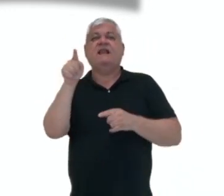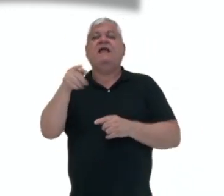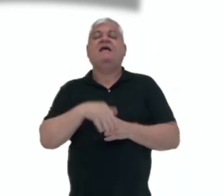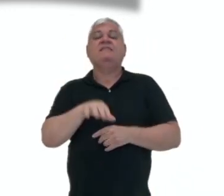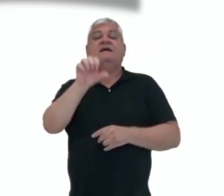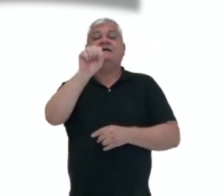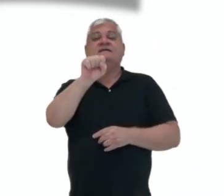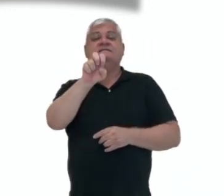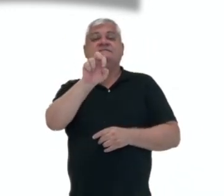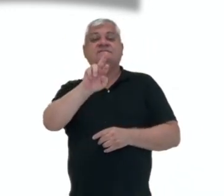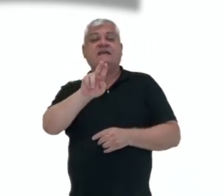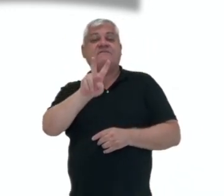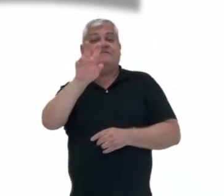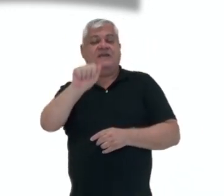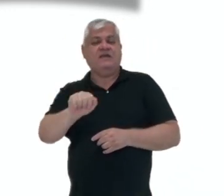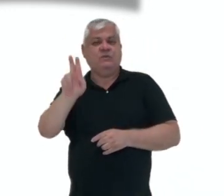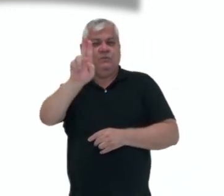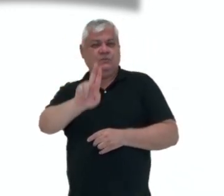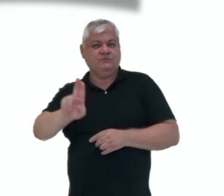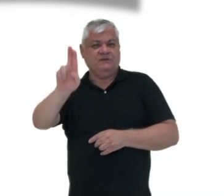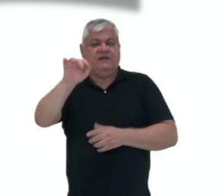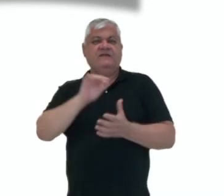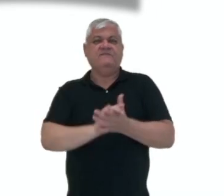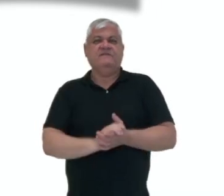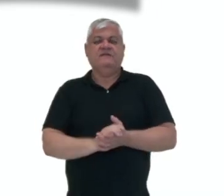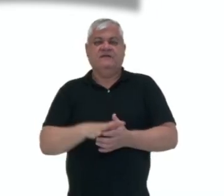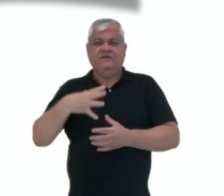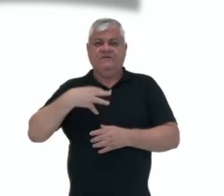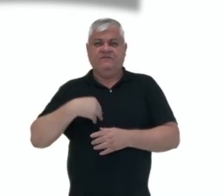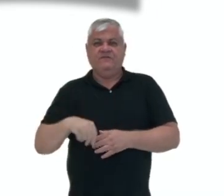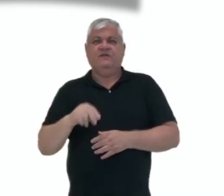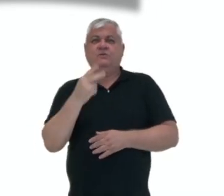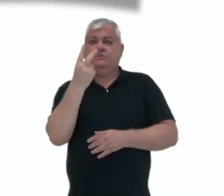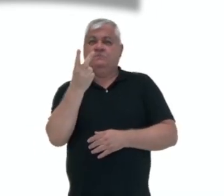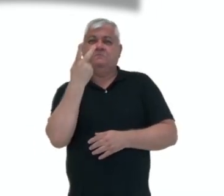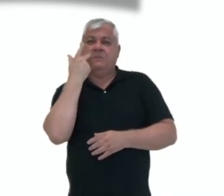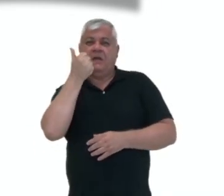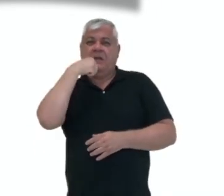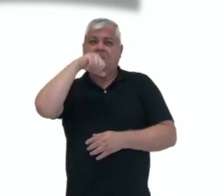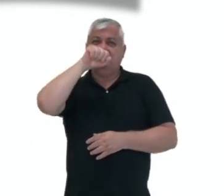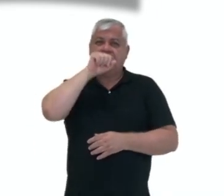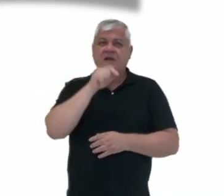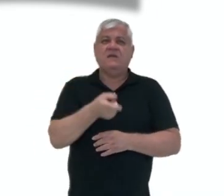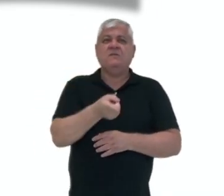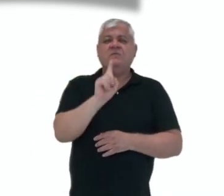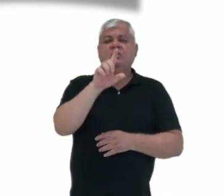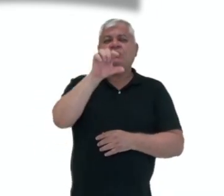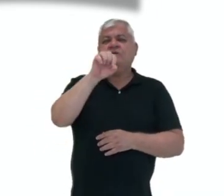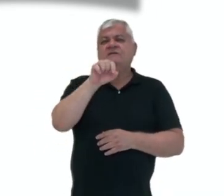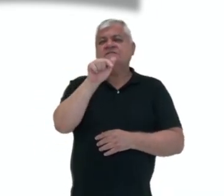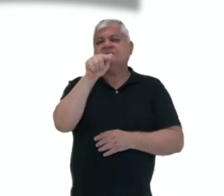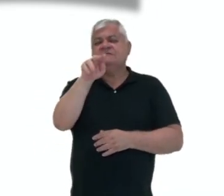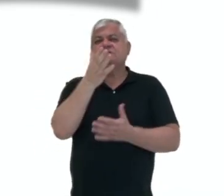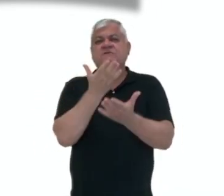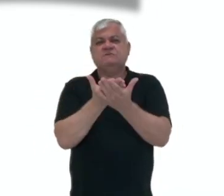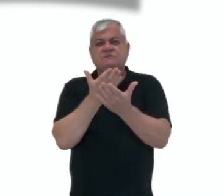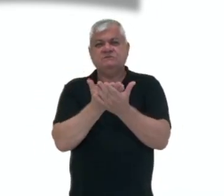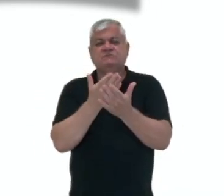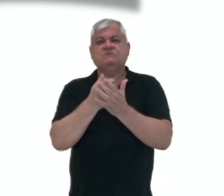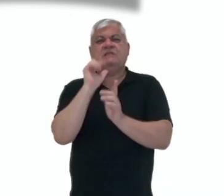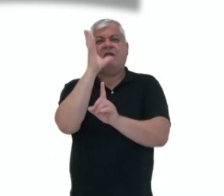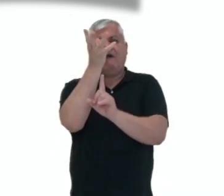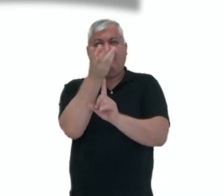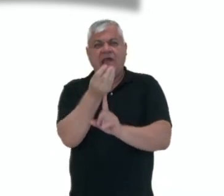antiga Iugoslávia, filha de 2 heróis da Segunda Guerra Mundial, em 1965 começa a estudar arte na Academia de Artes de